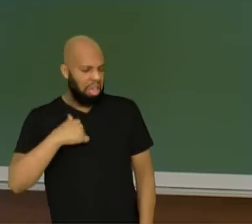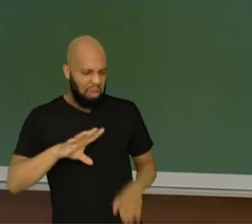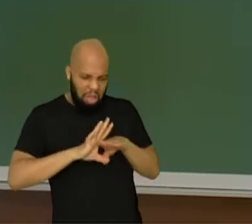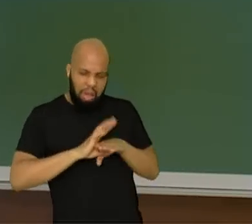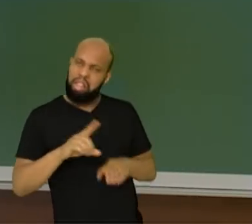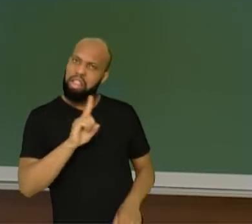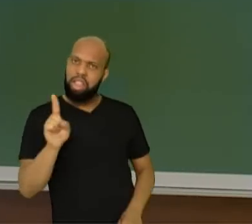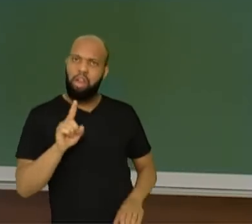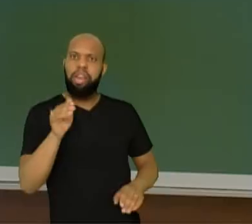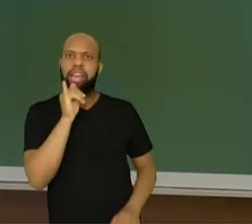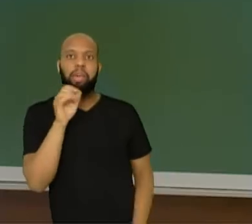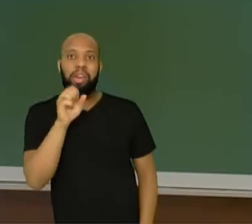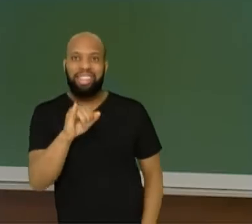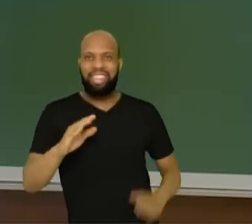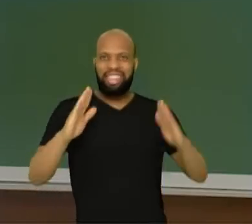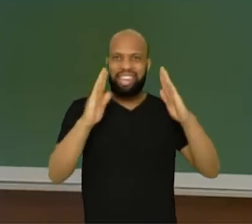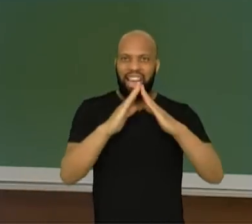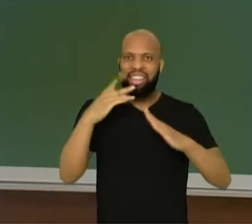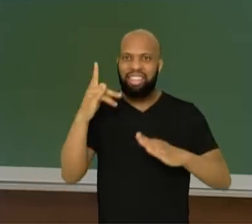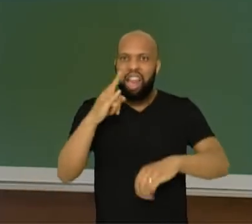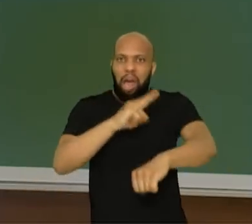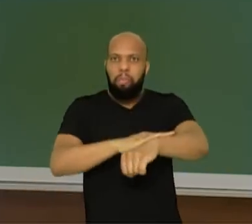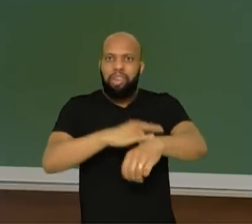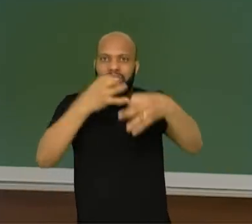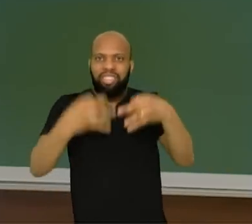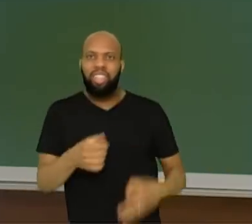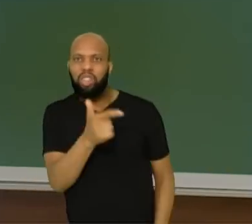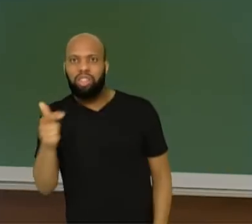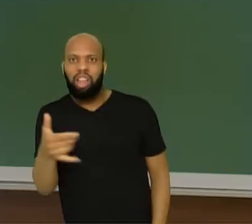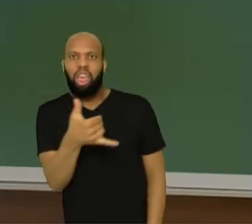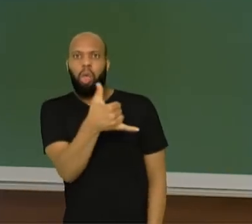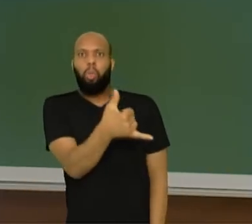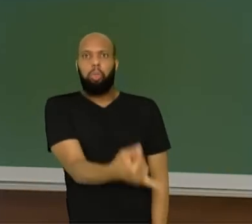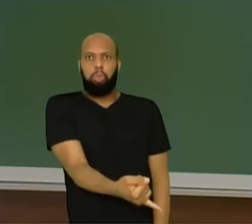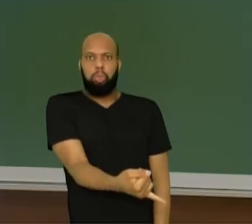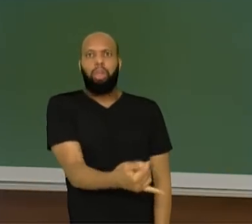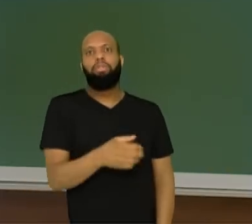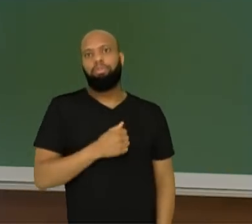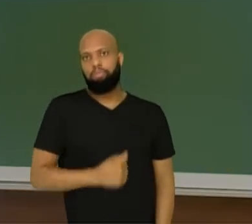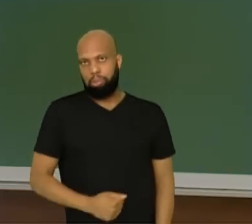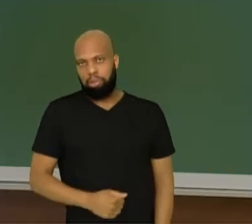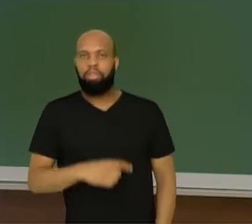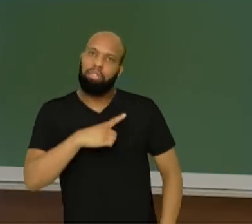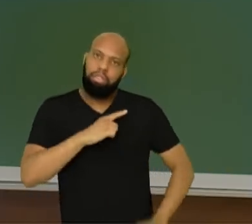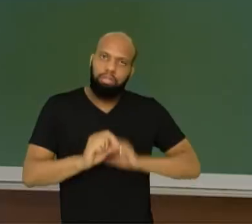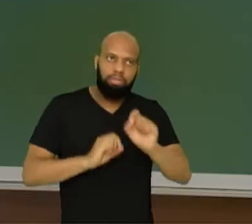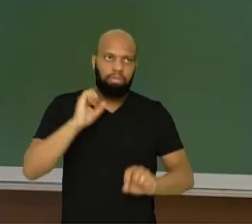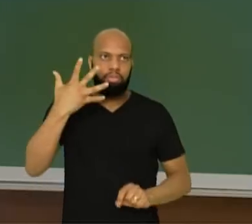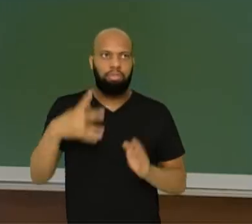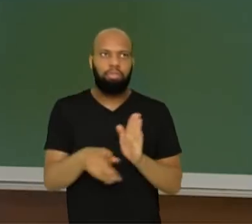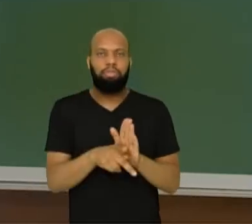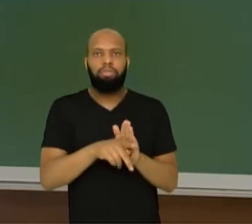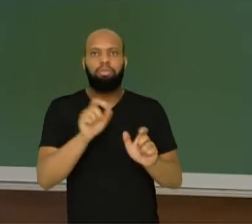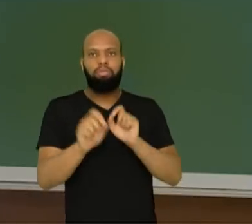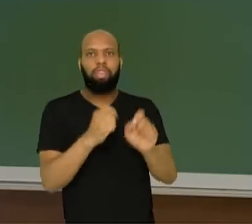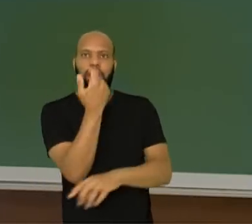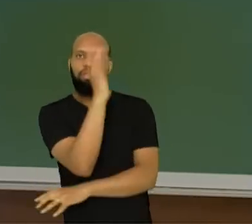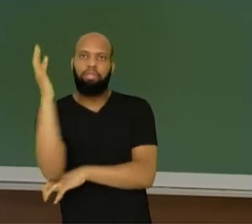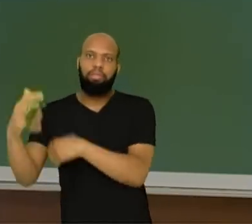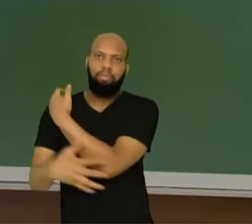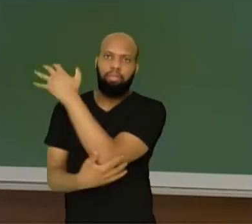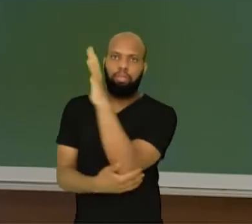um banheiro, não tem saneamento básico, ela defeca, ela faz cocô, por exemplo, no mato,